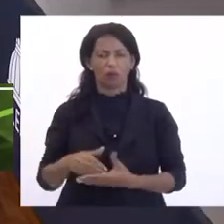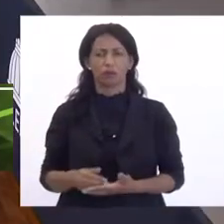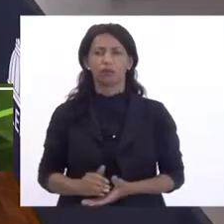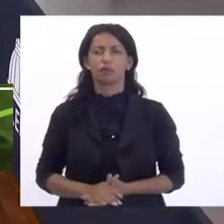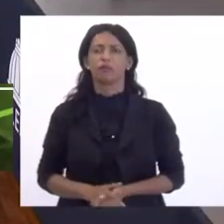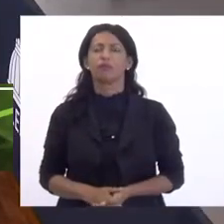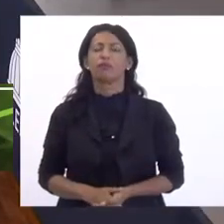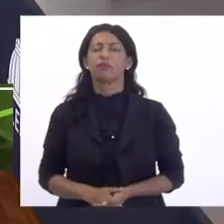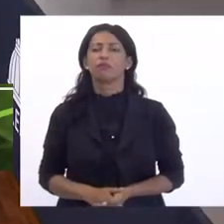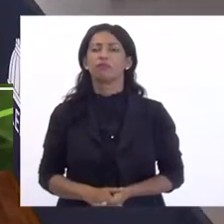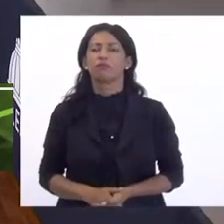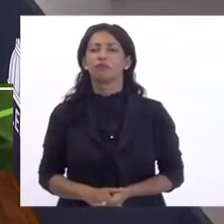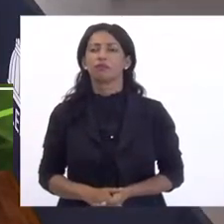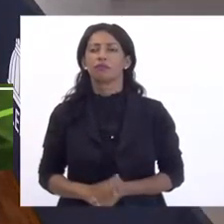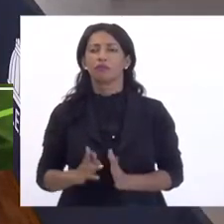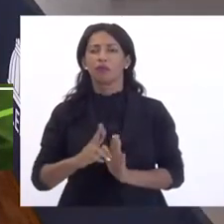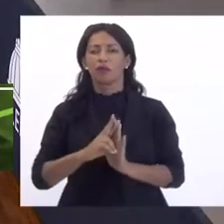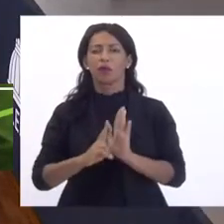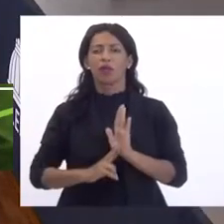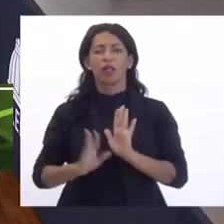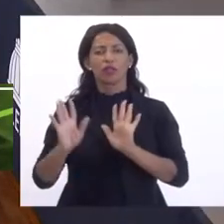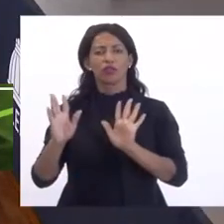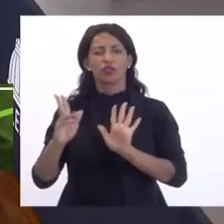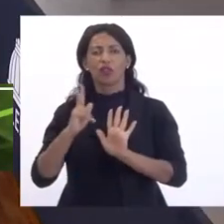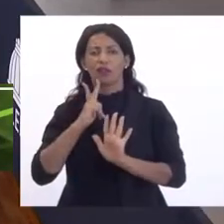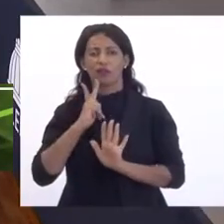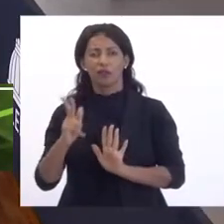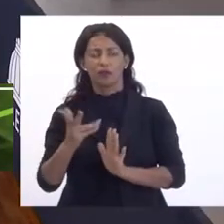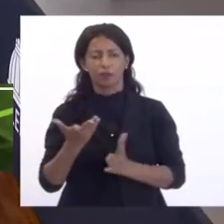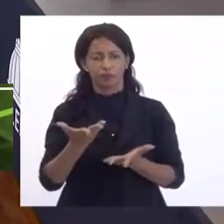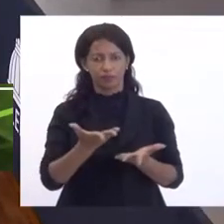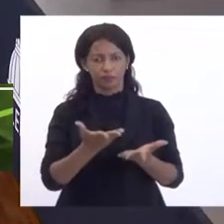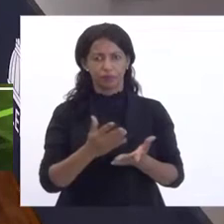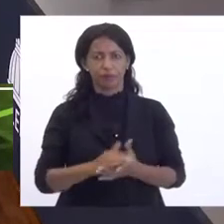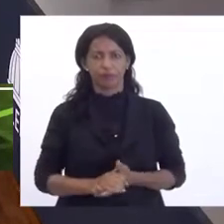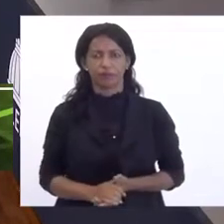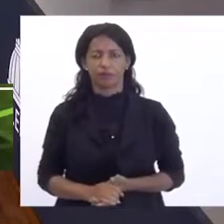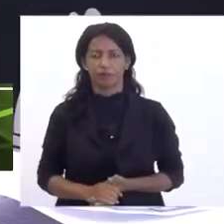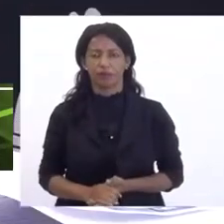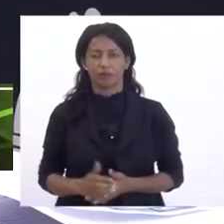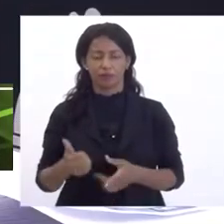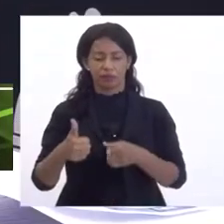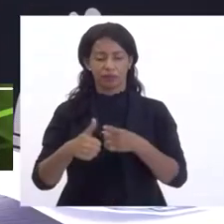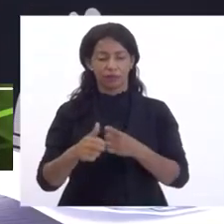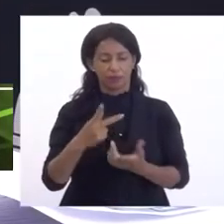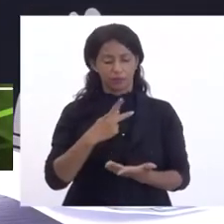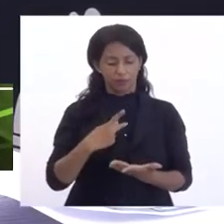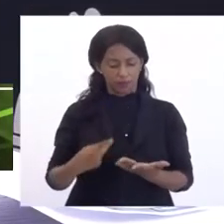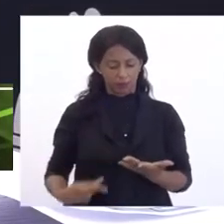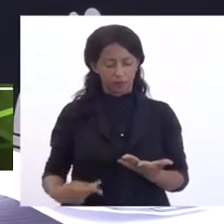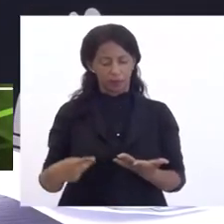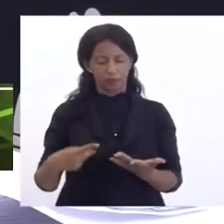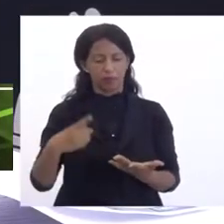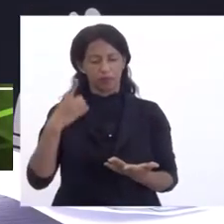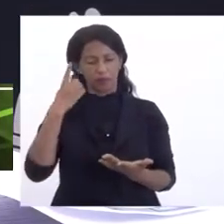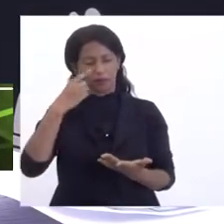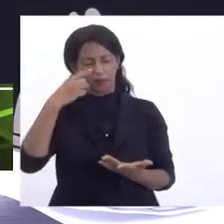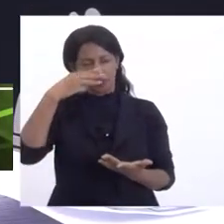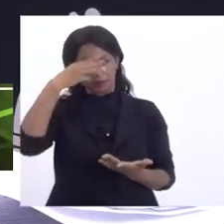o deputado Luiz Paulo, o deputado relator já fez a defesa do voto. Deputado Luiz Paulo. Primeiro, presidente, deputado Márcio